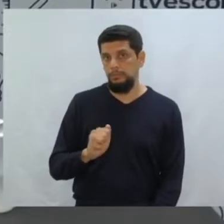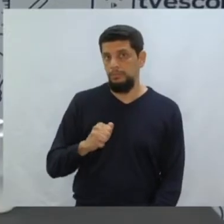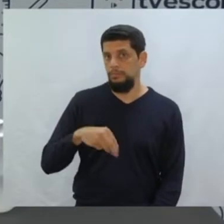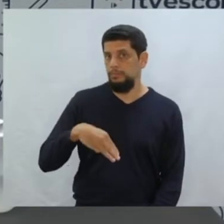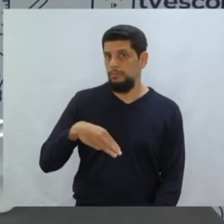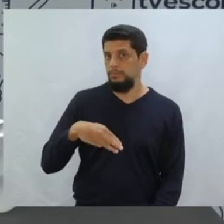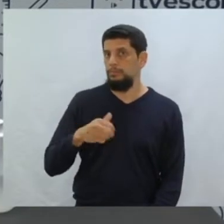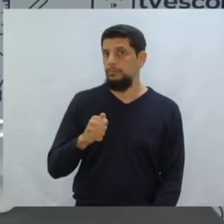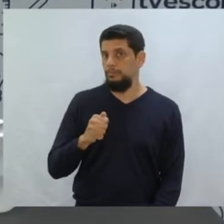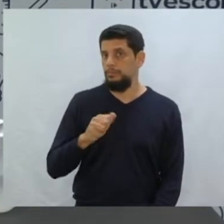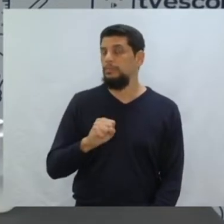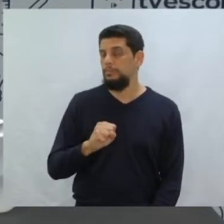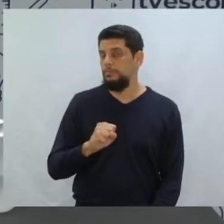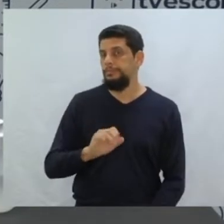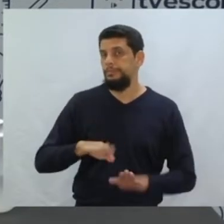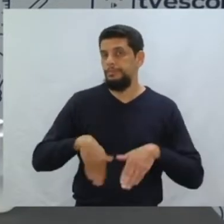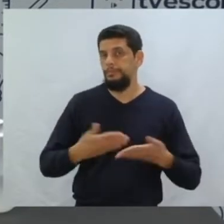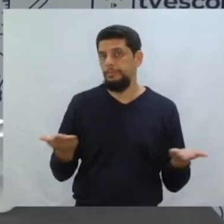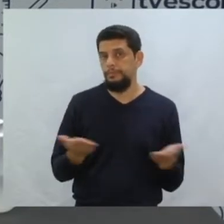4.000 gramas.